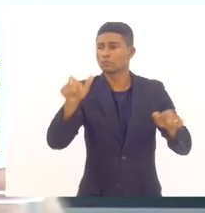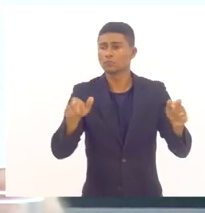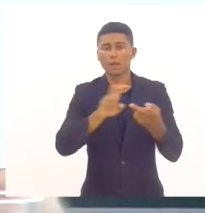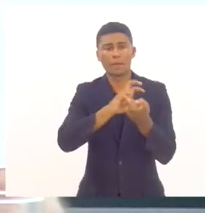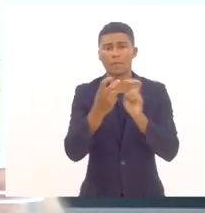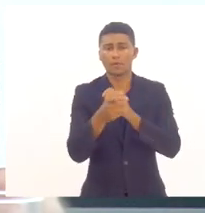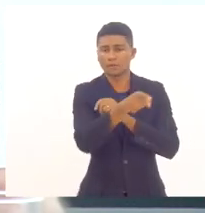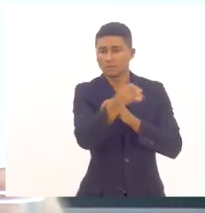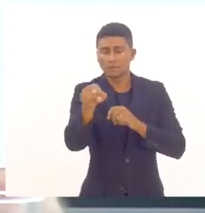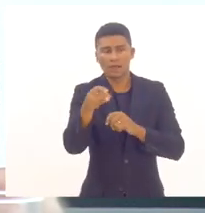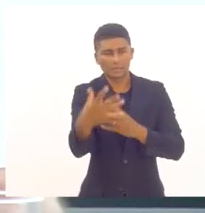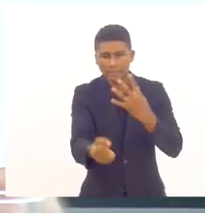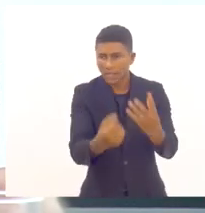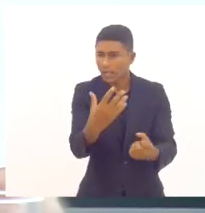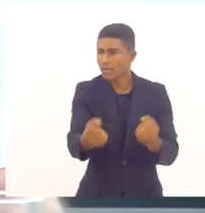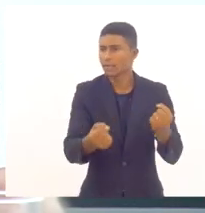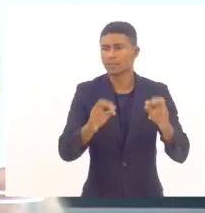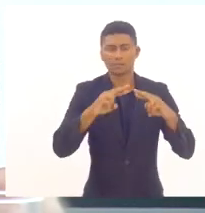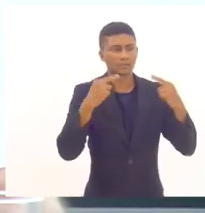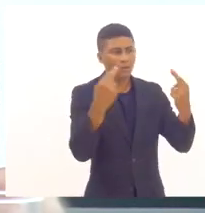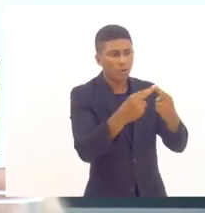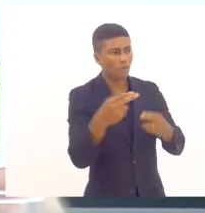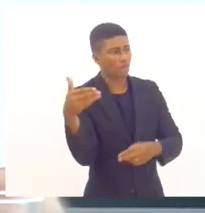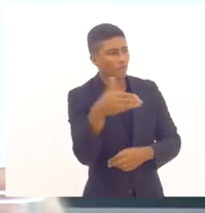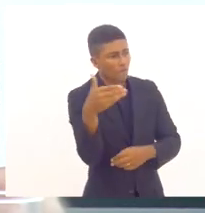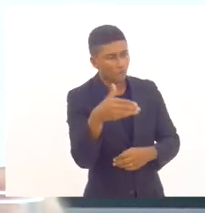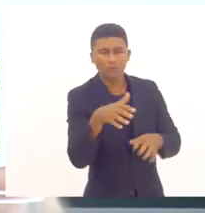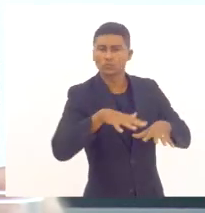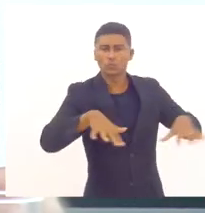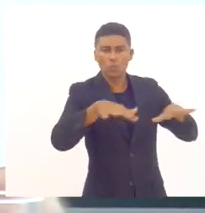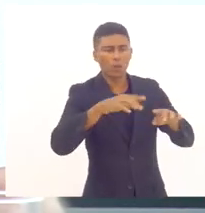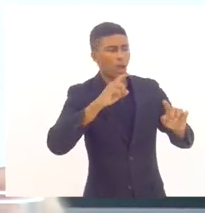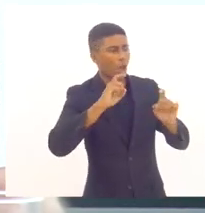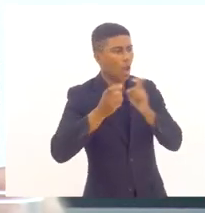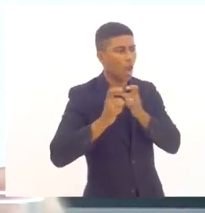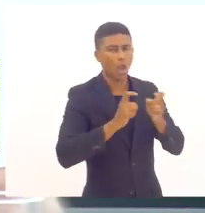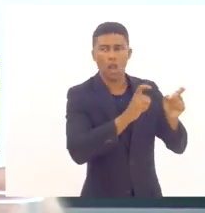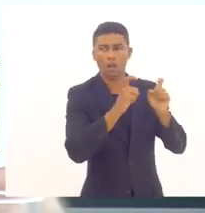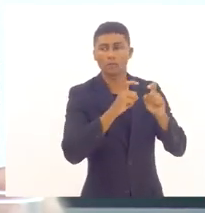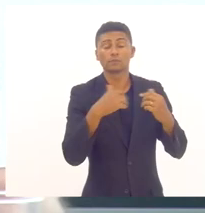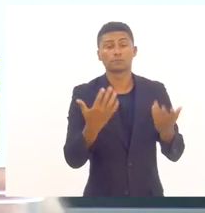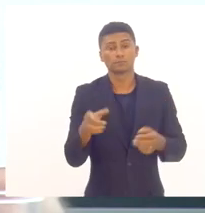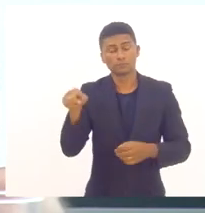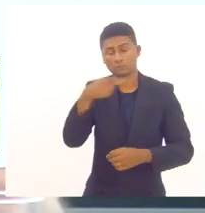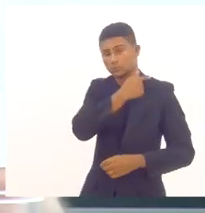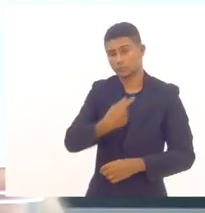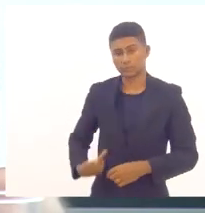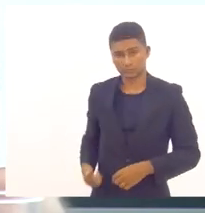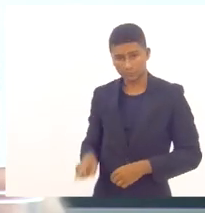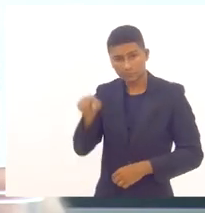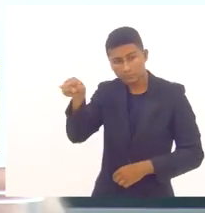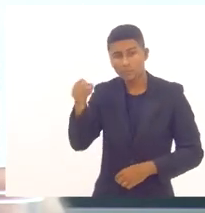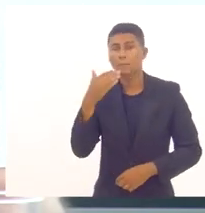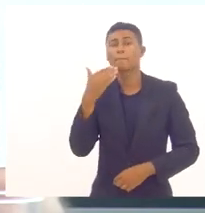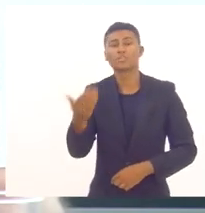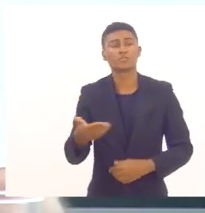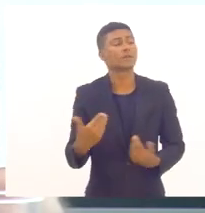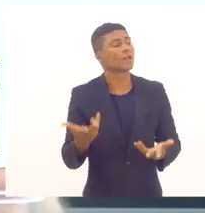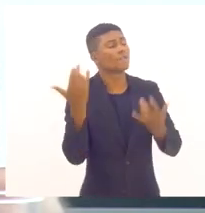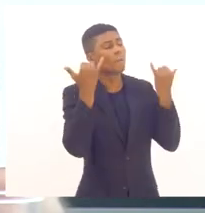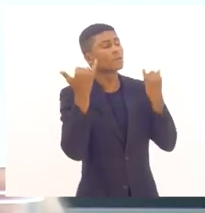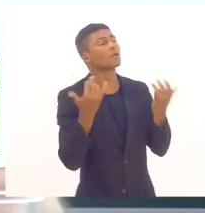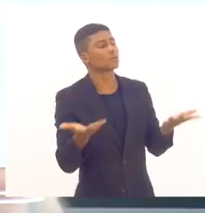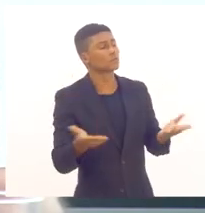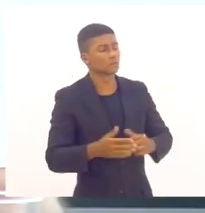que compareceram naquelas reuniões. Então, o governo nos pediu algumas